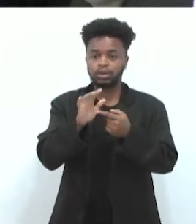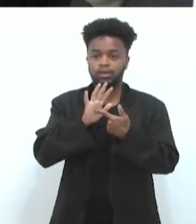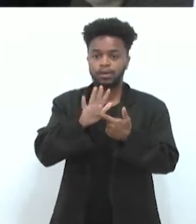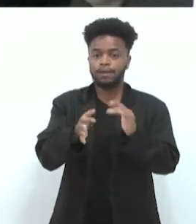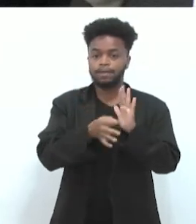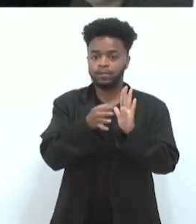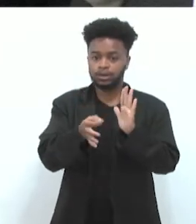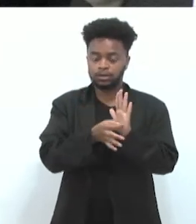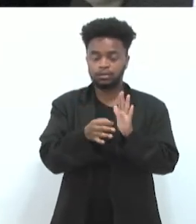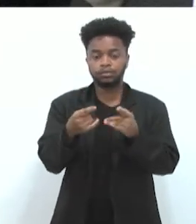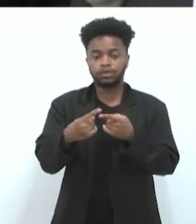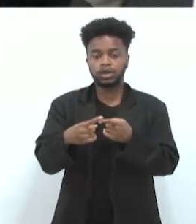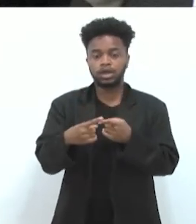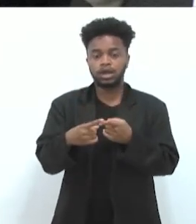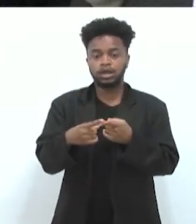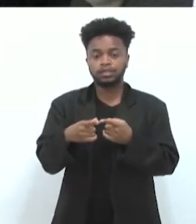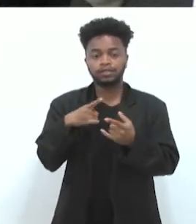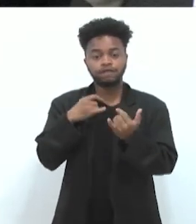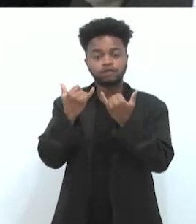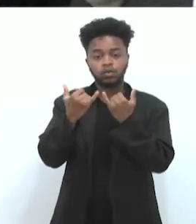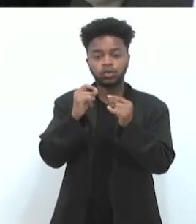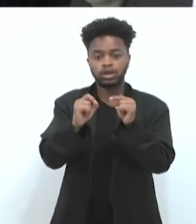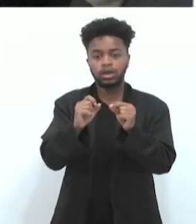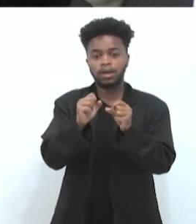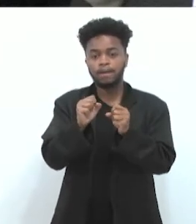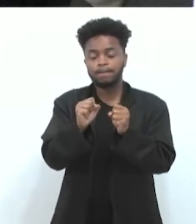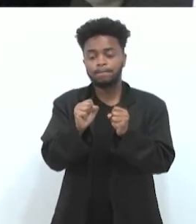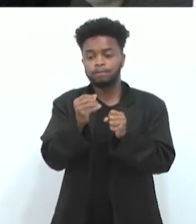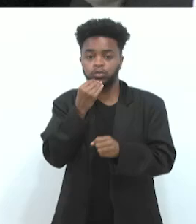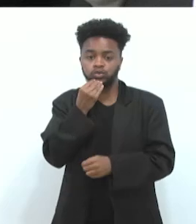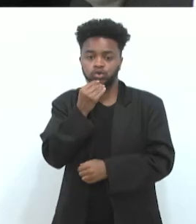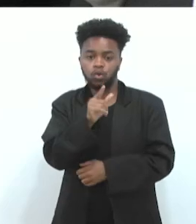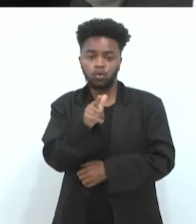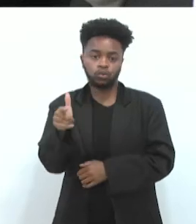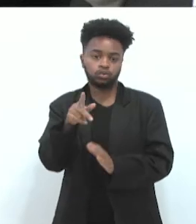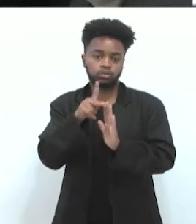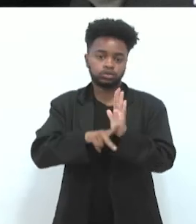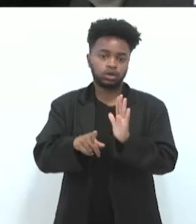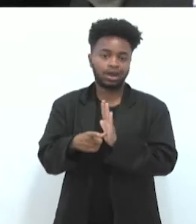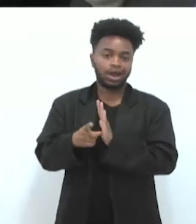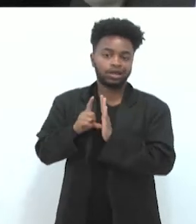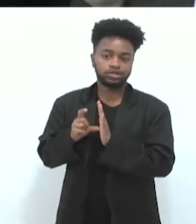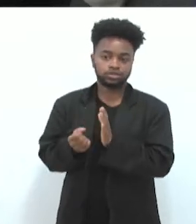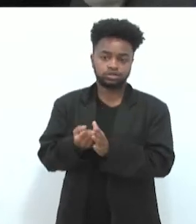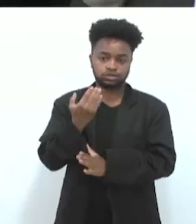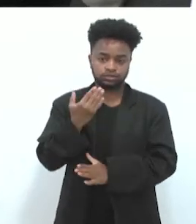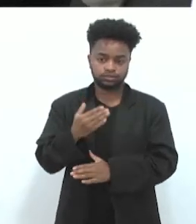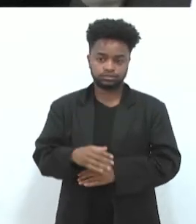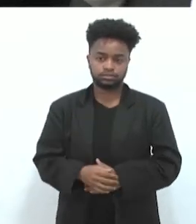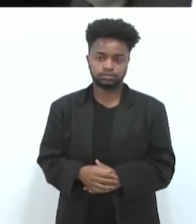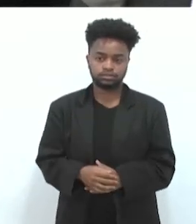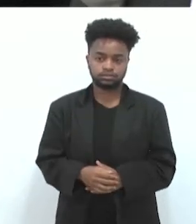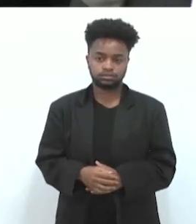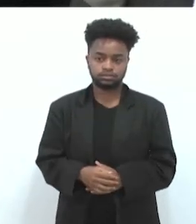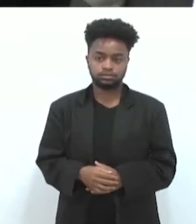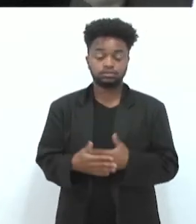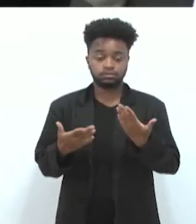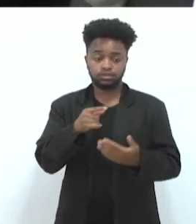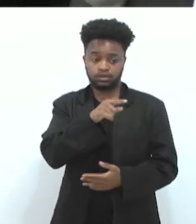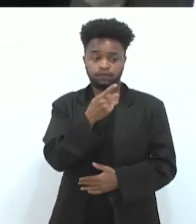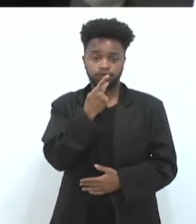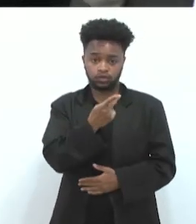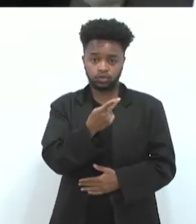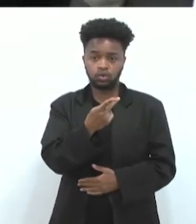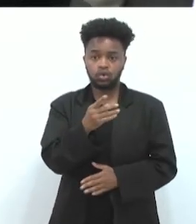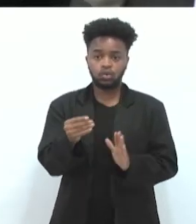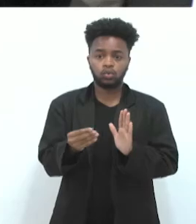tinha obtido é de que um outro projeto poderia ter sido protocolado anteriormente. Tá aí, confirmou aqui que saiu no Diário